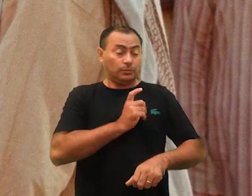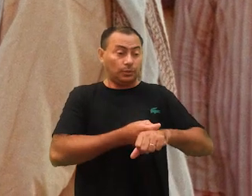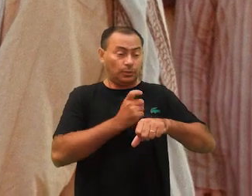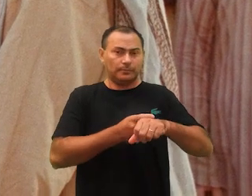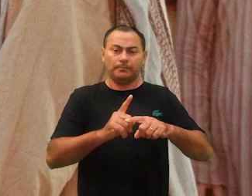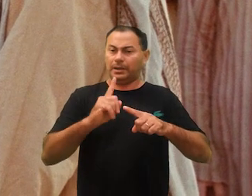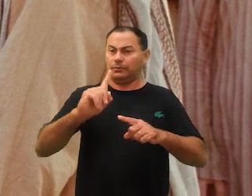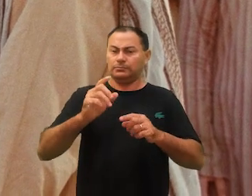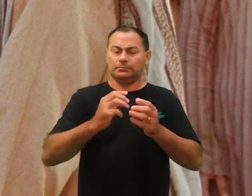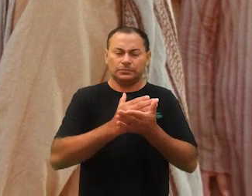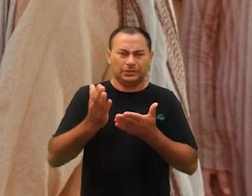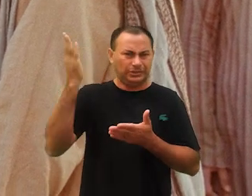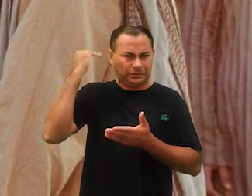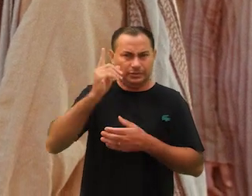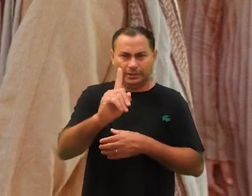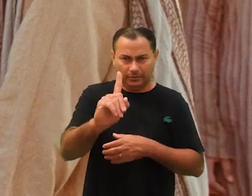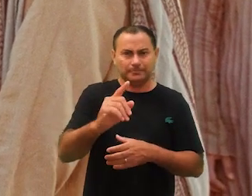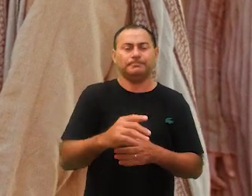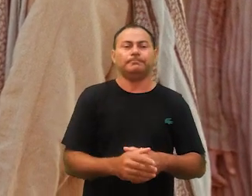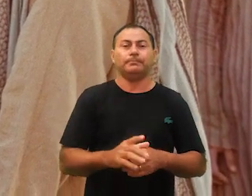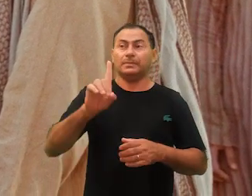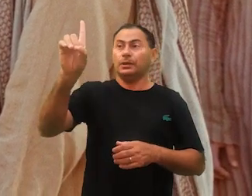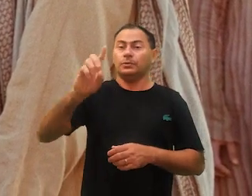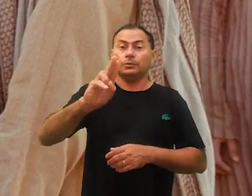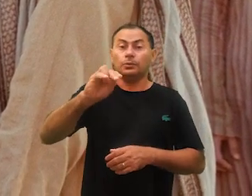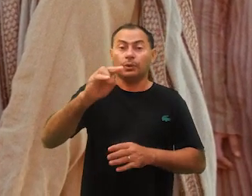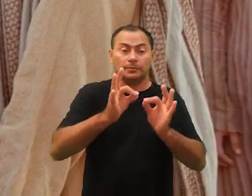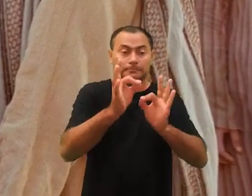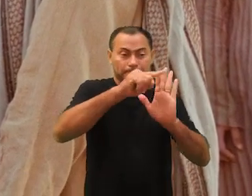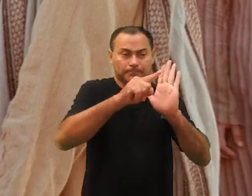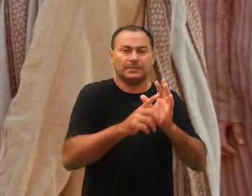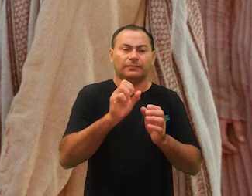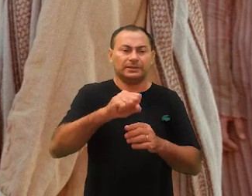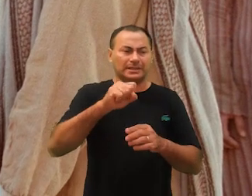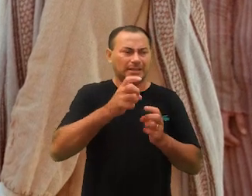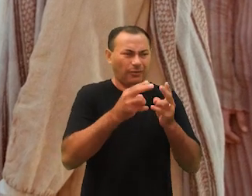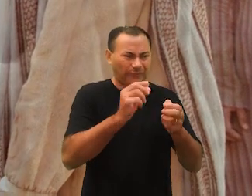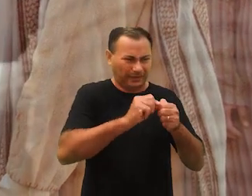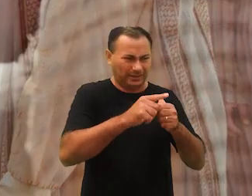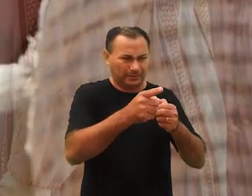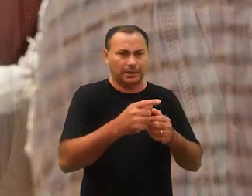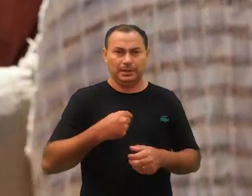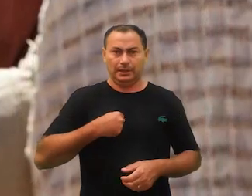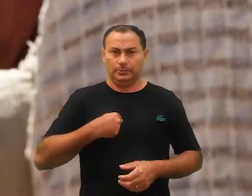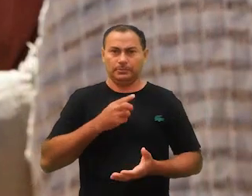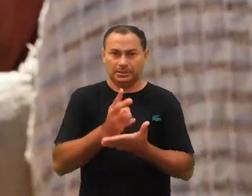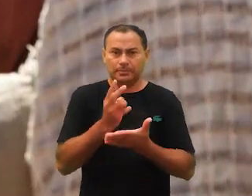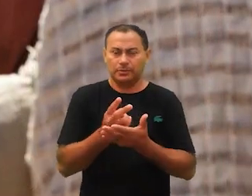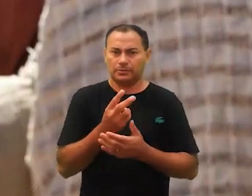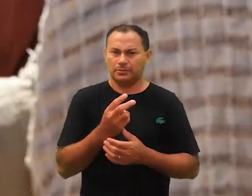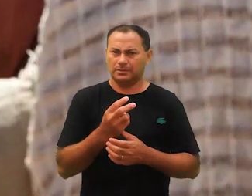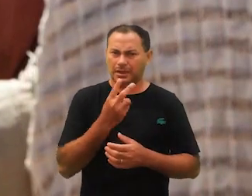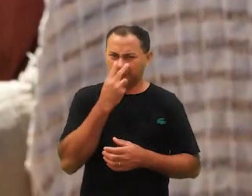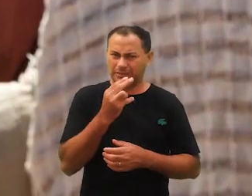vocês. Mas não foi assim desde o princípio. Deus jamais planejou que as coisas fossem assim. Eu sempre